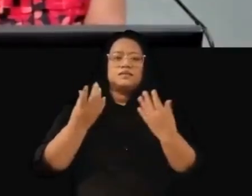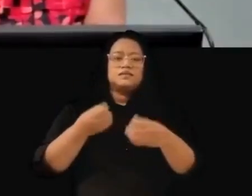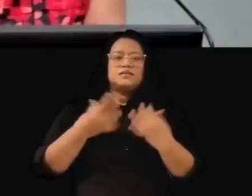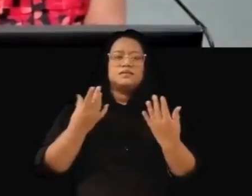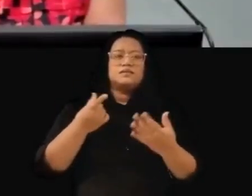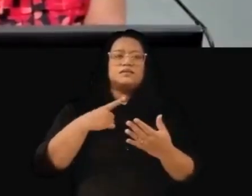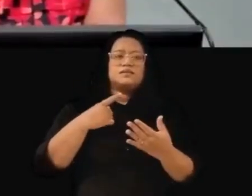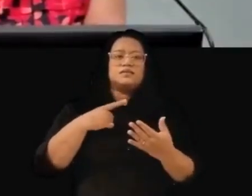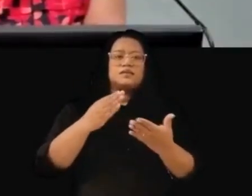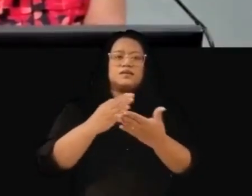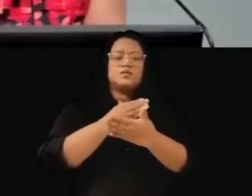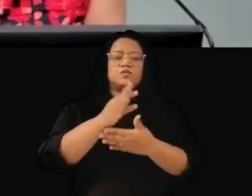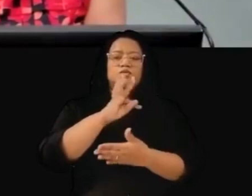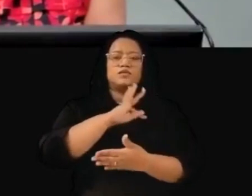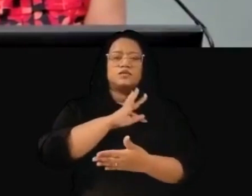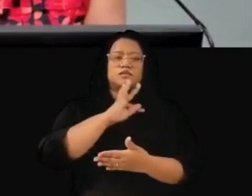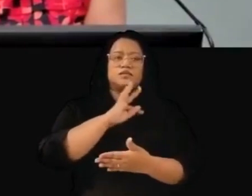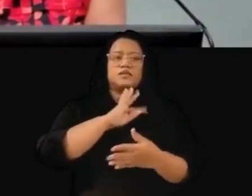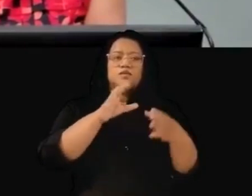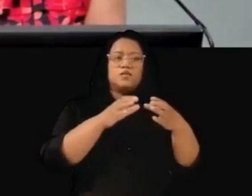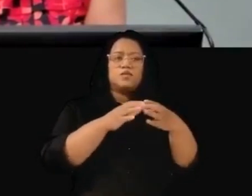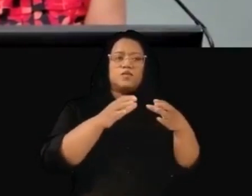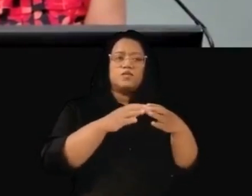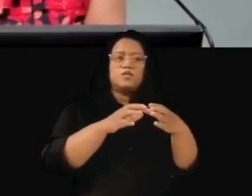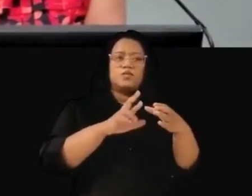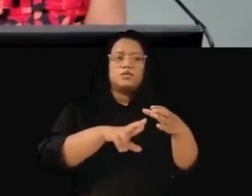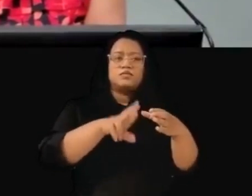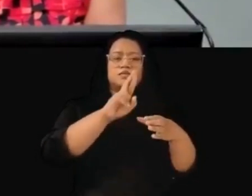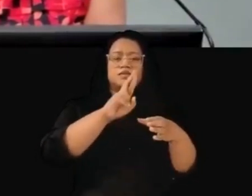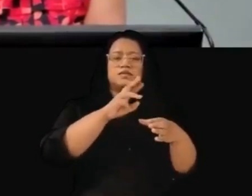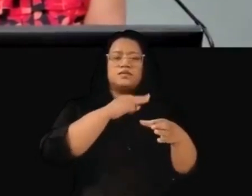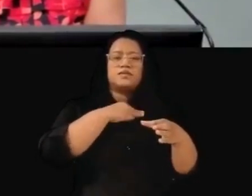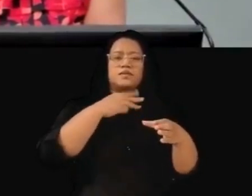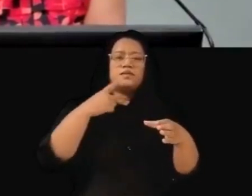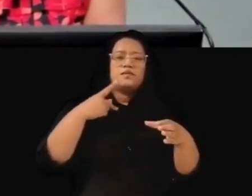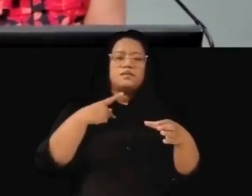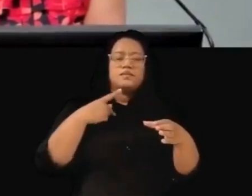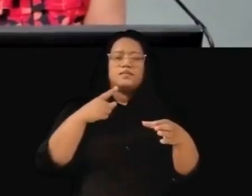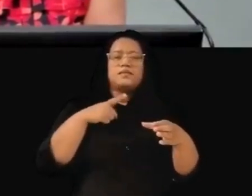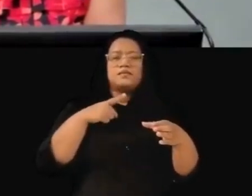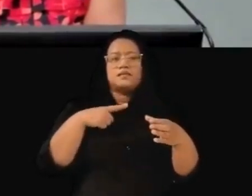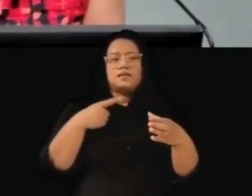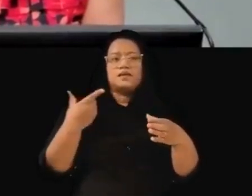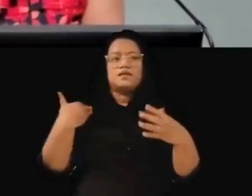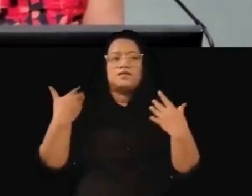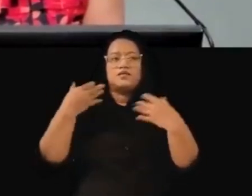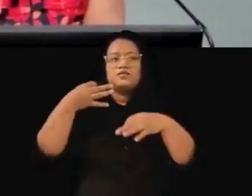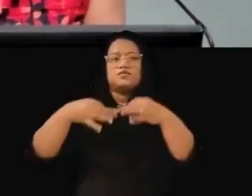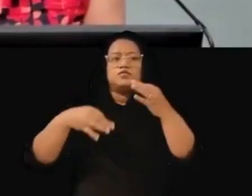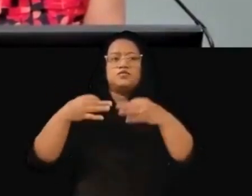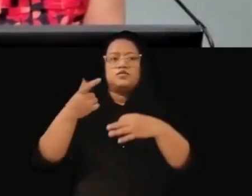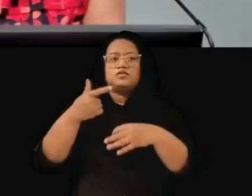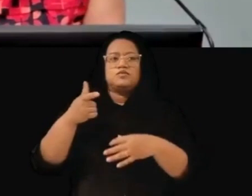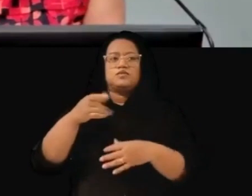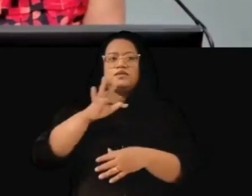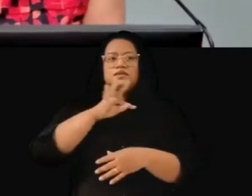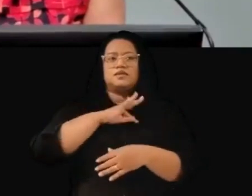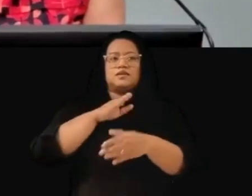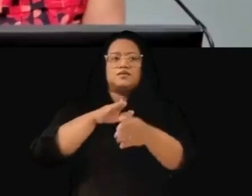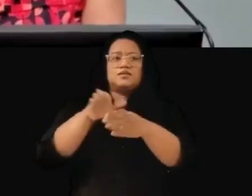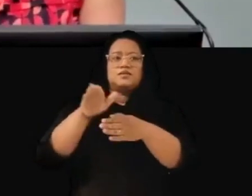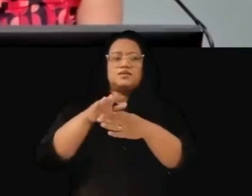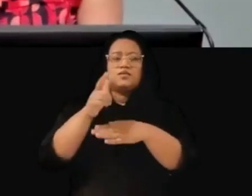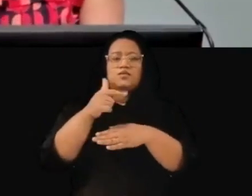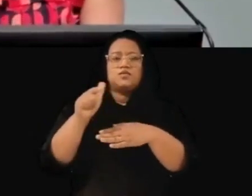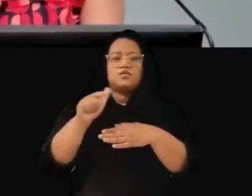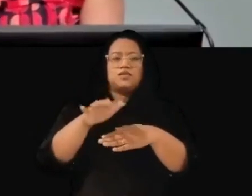corpos técnicos, o Ministério Público, eu sei, por exemplo, que tem, né? Os juízes não têm, infelizmente, um assessor técnico específico da área, mas